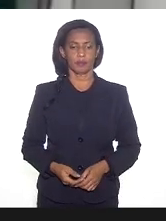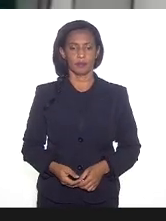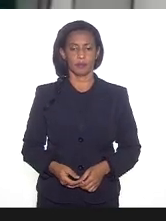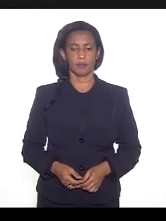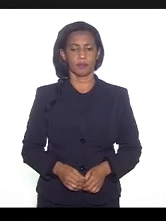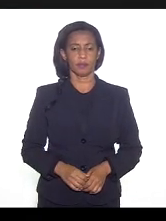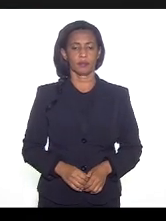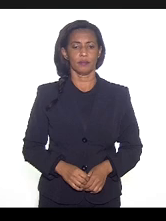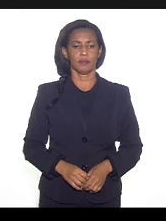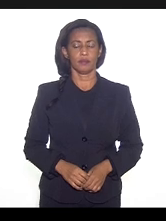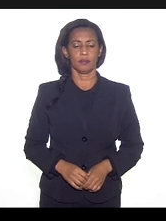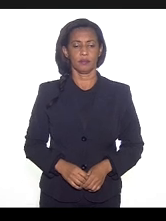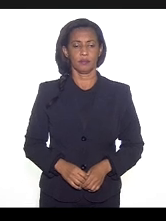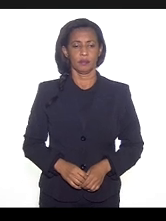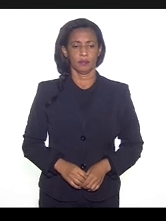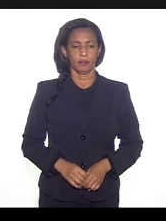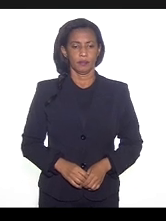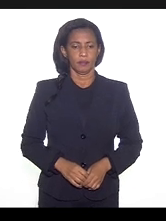ser? Claro.